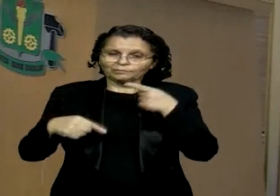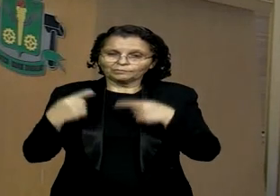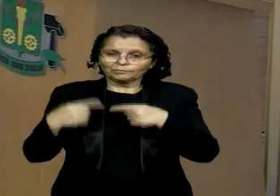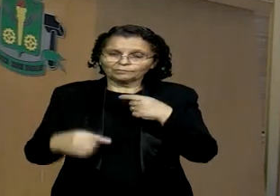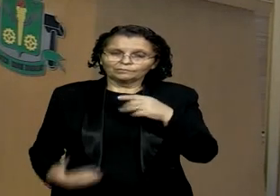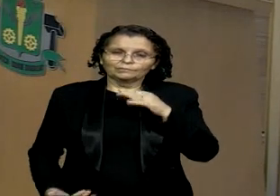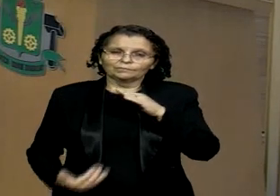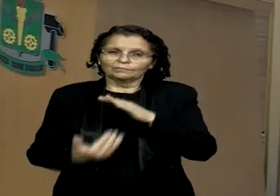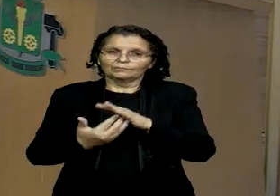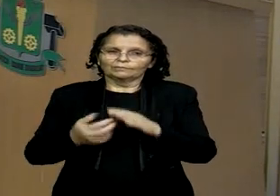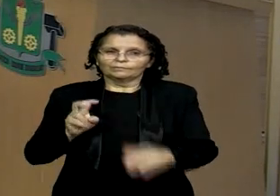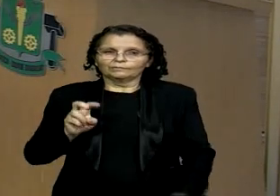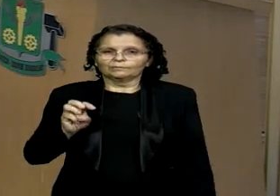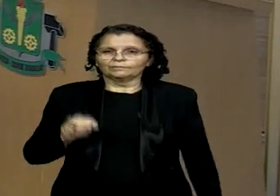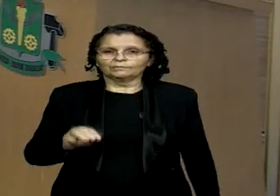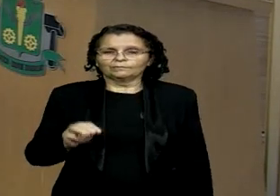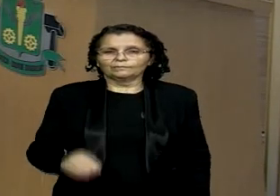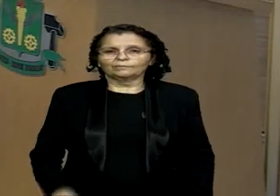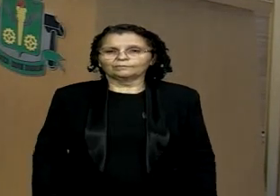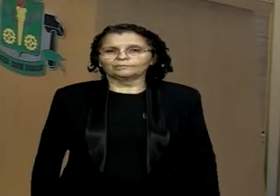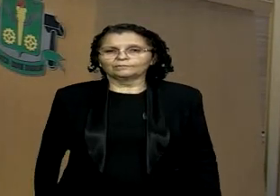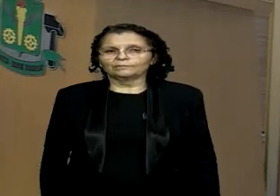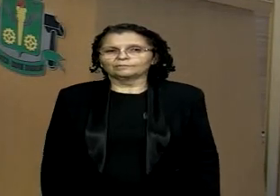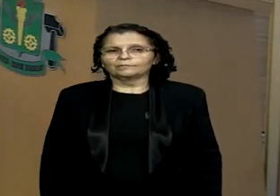Para discutir, o excelente dispõe de 5 minutos.